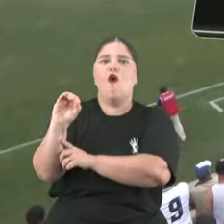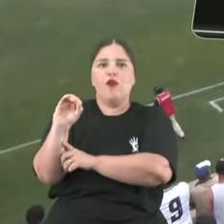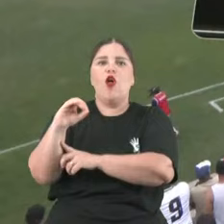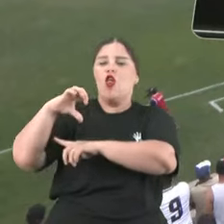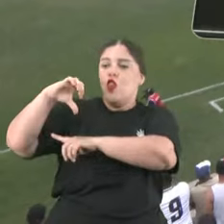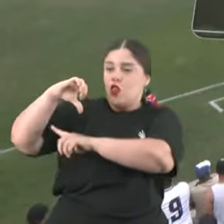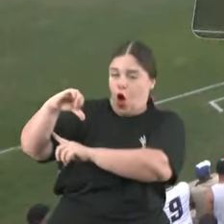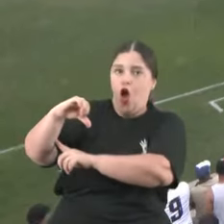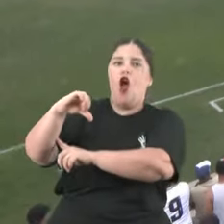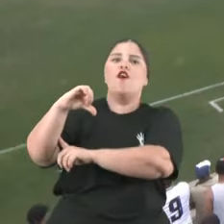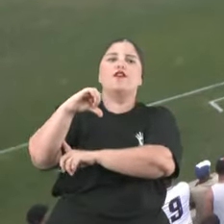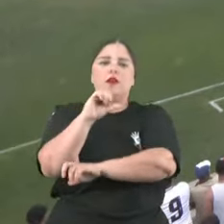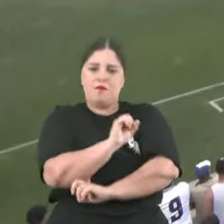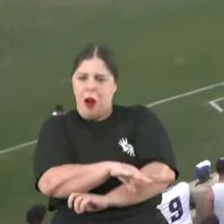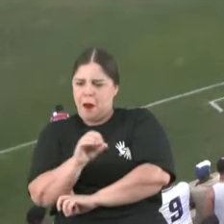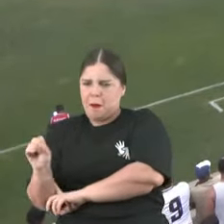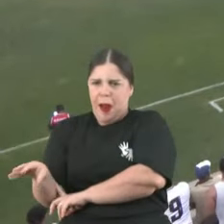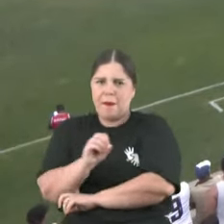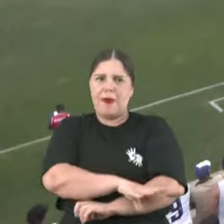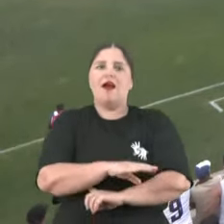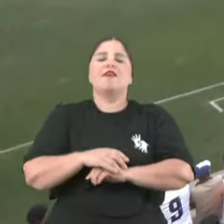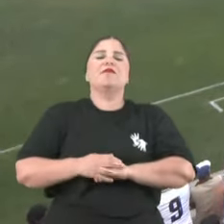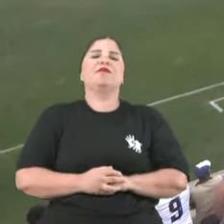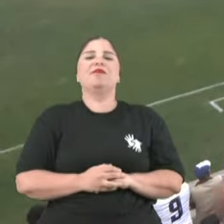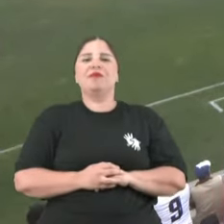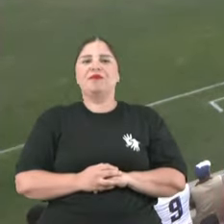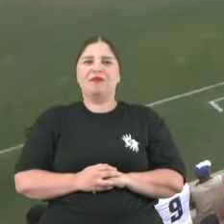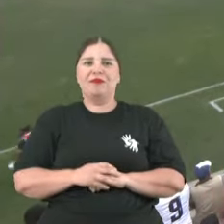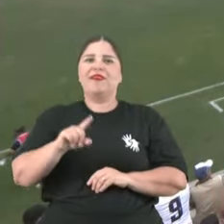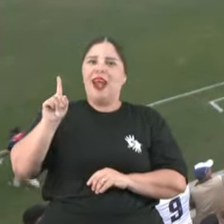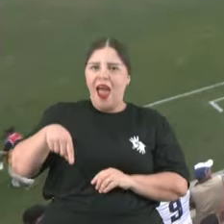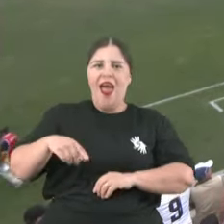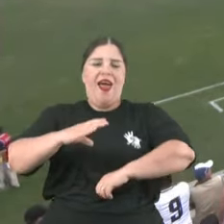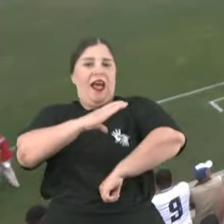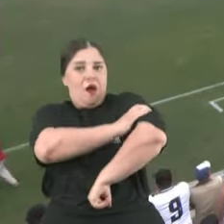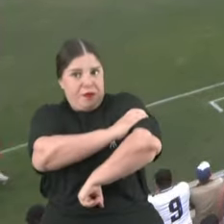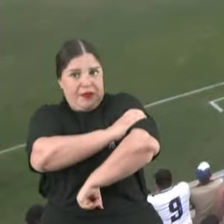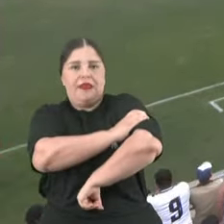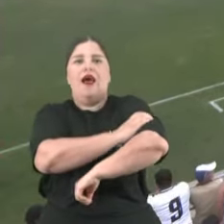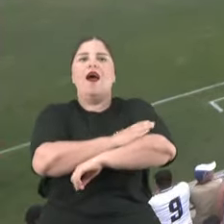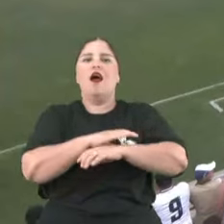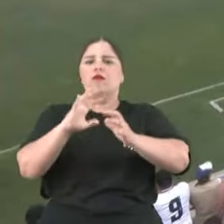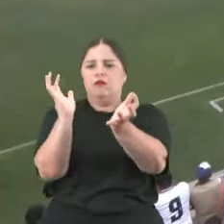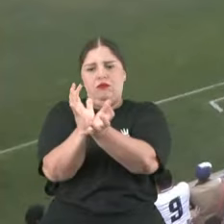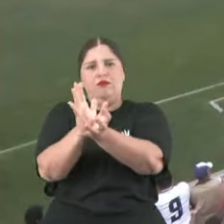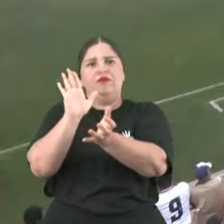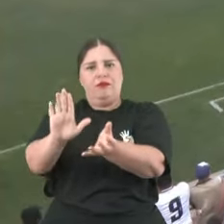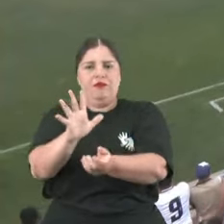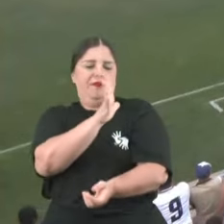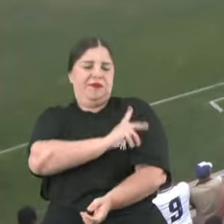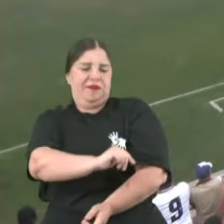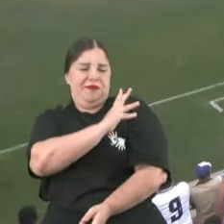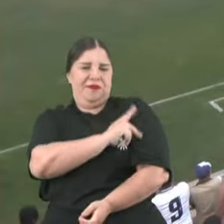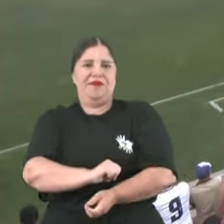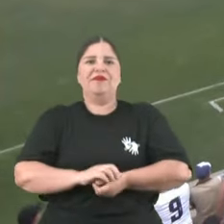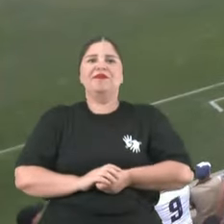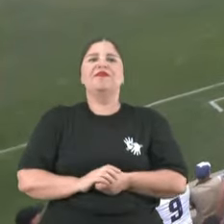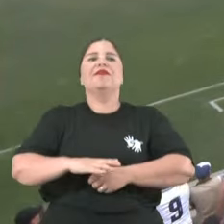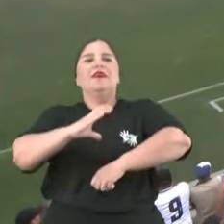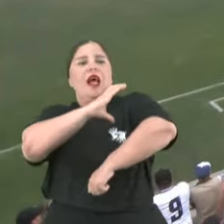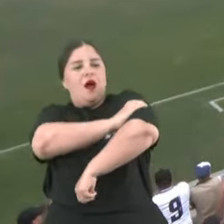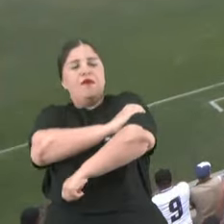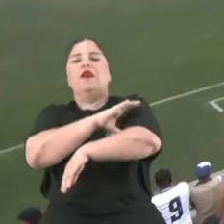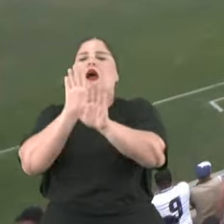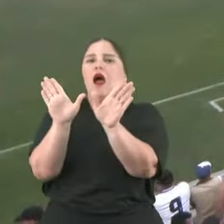o artilheiro Anselmo Ramon, que é o capitão desse clube de regatas Brasil. Capitão do Asa é Cícero dos